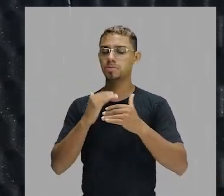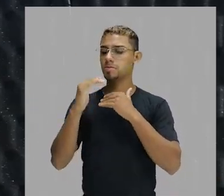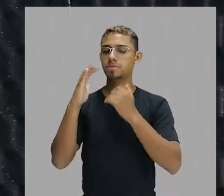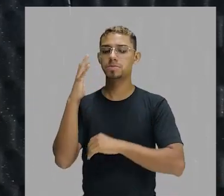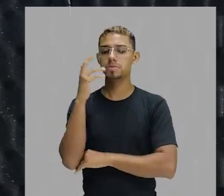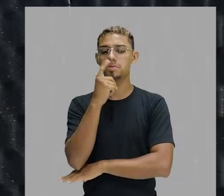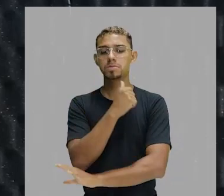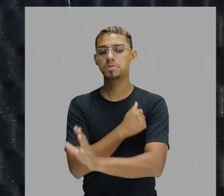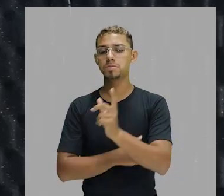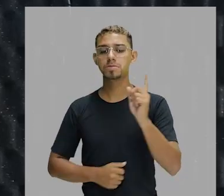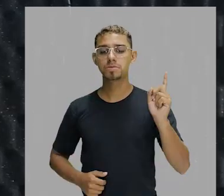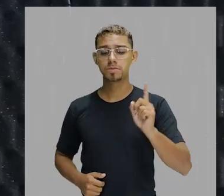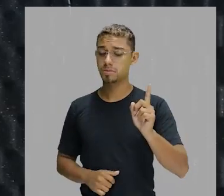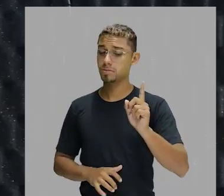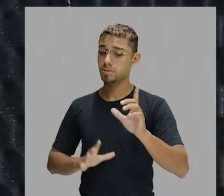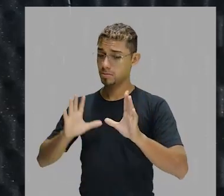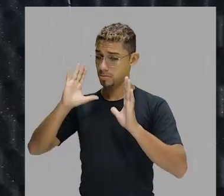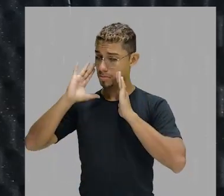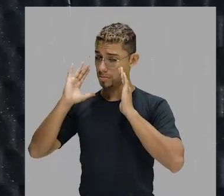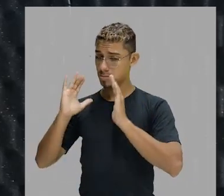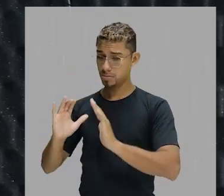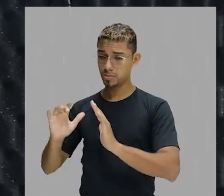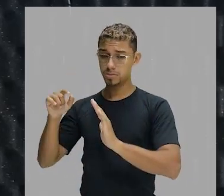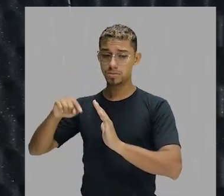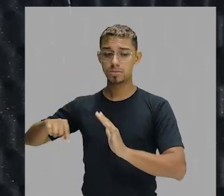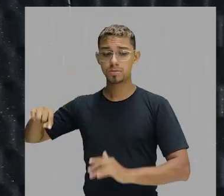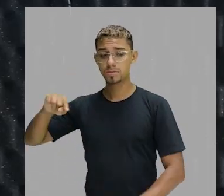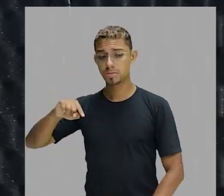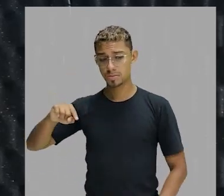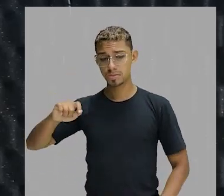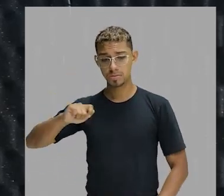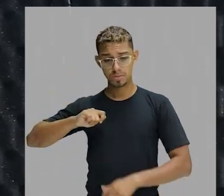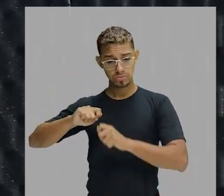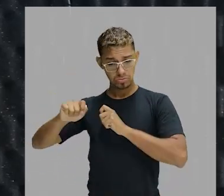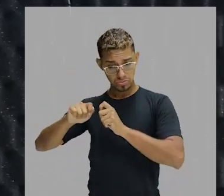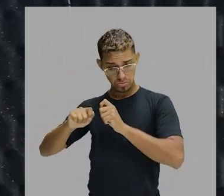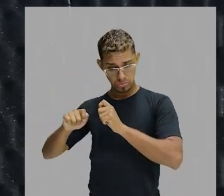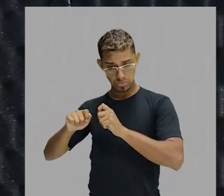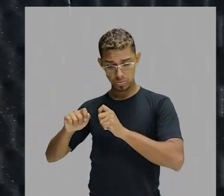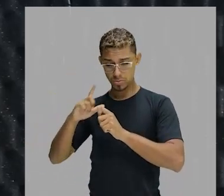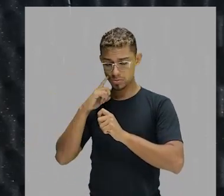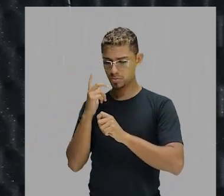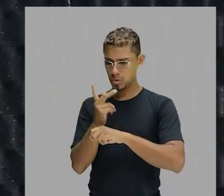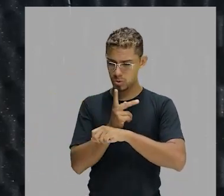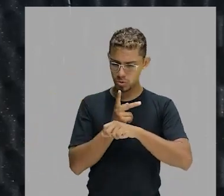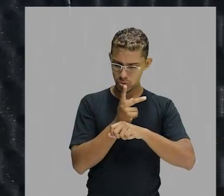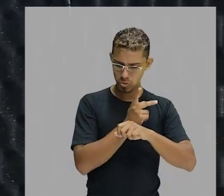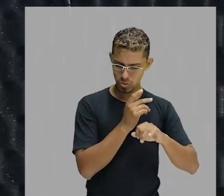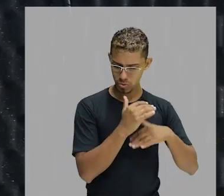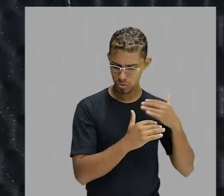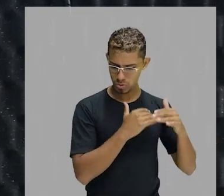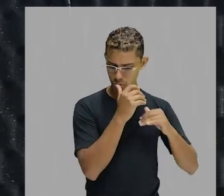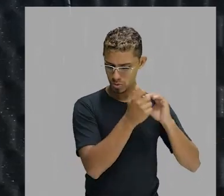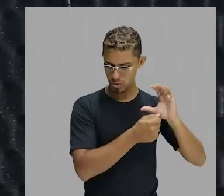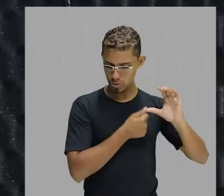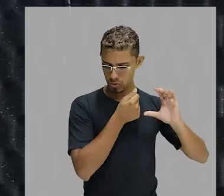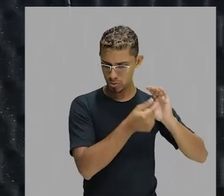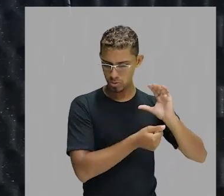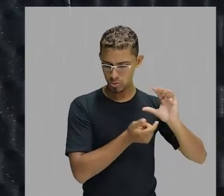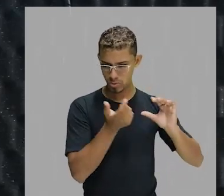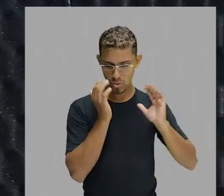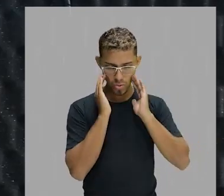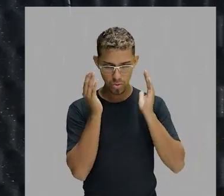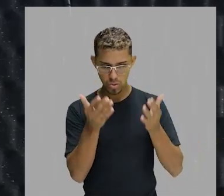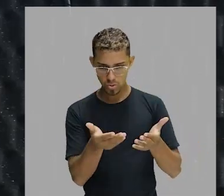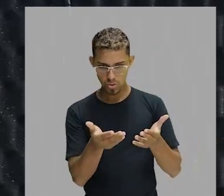a não agressão ao meio ambiente, ele prega uma agressão controlada, ou seja, vamos buscar crescimento econômico com a preservação